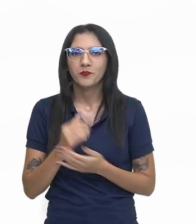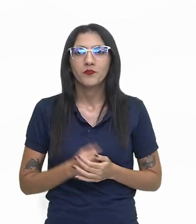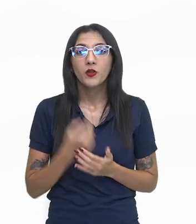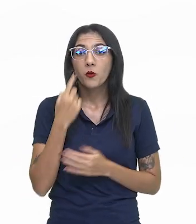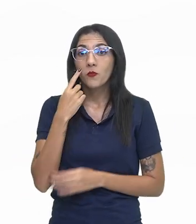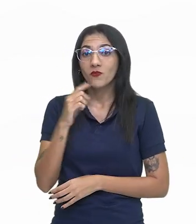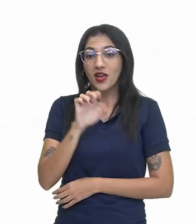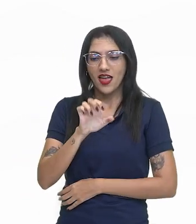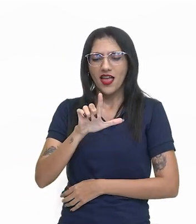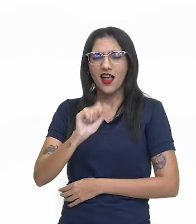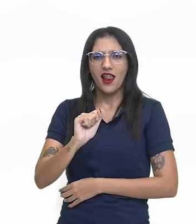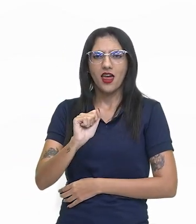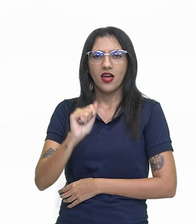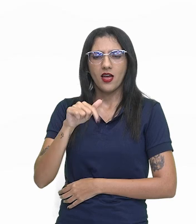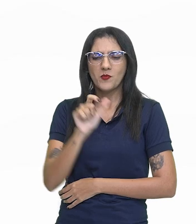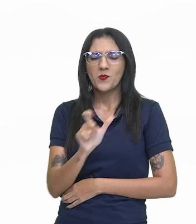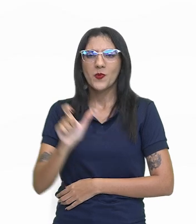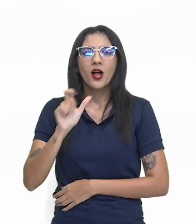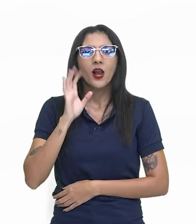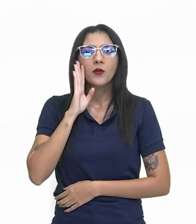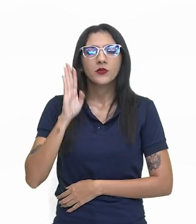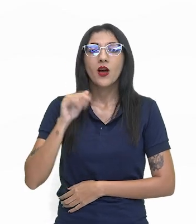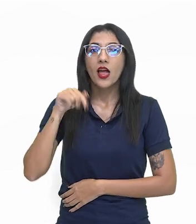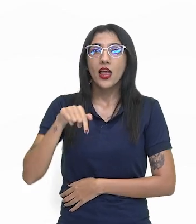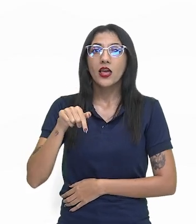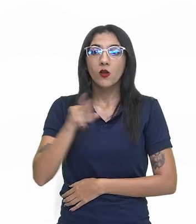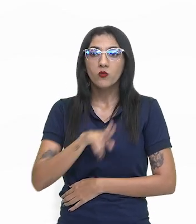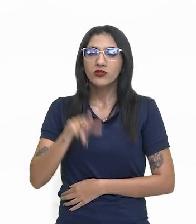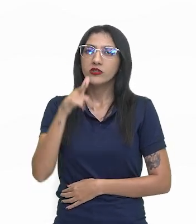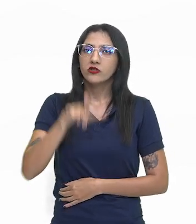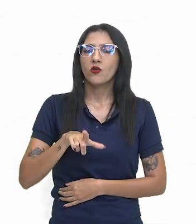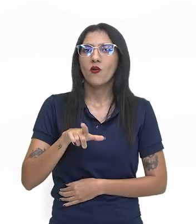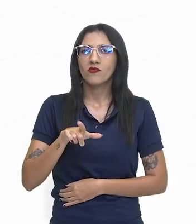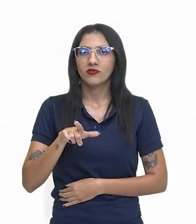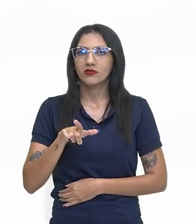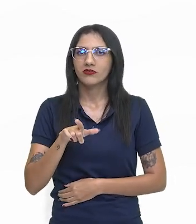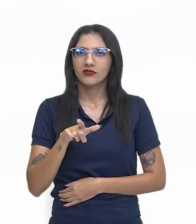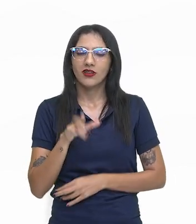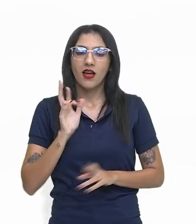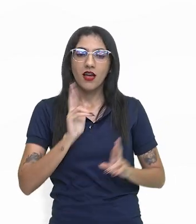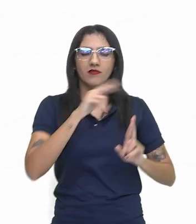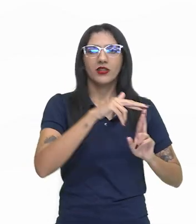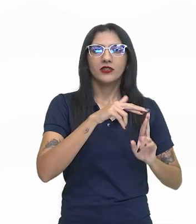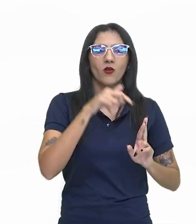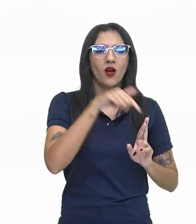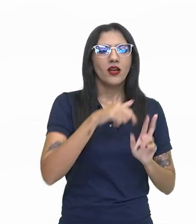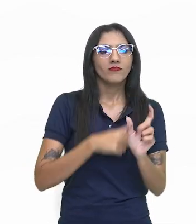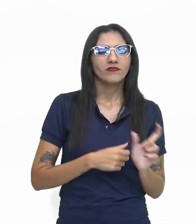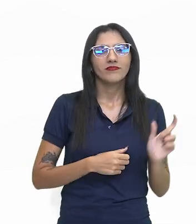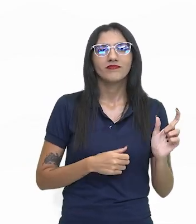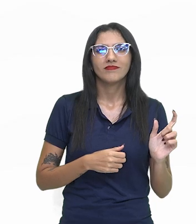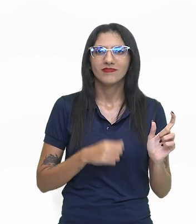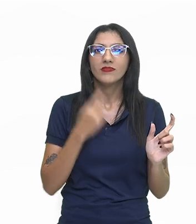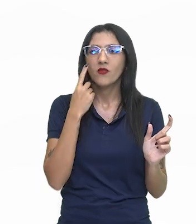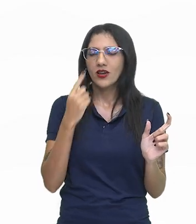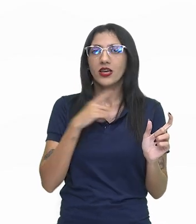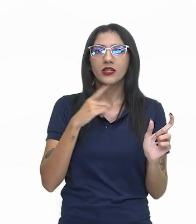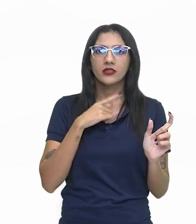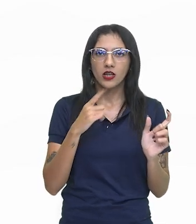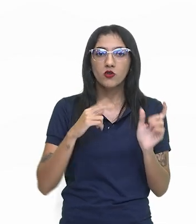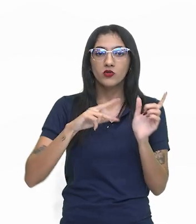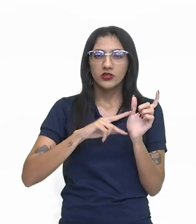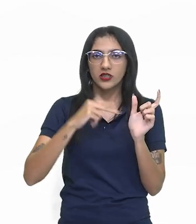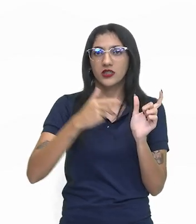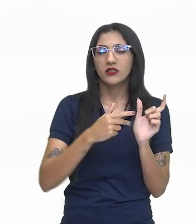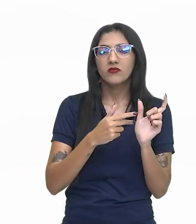está destacado e o ela retoma a Milena. Eu dei continuidade ao texto, mas eu